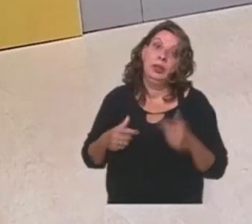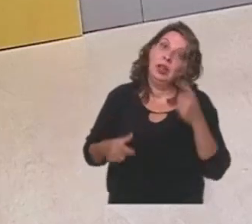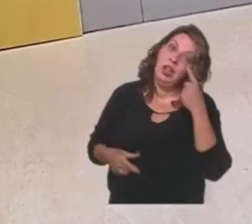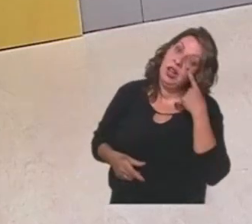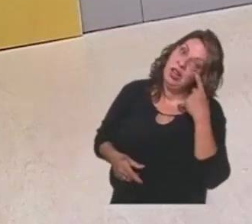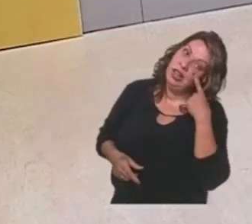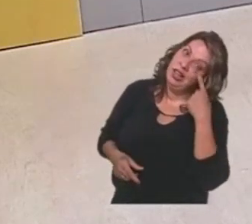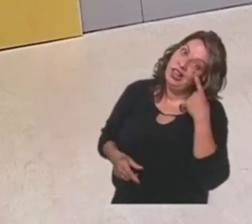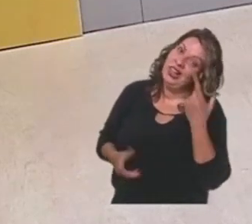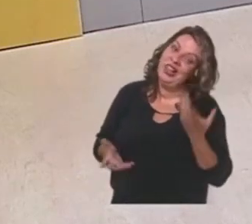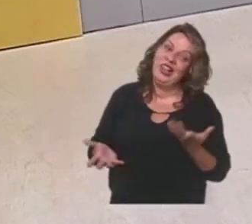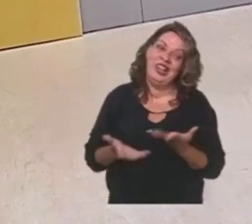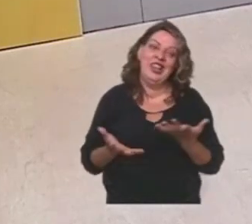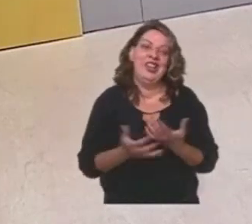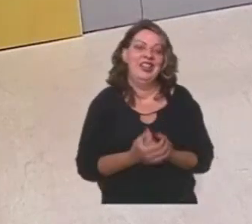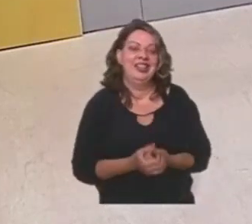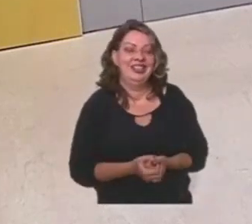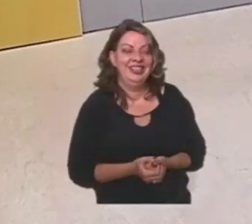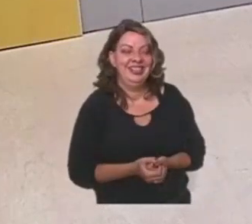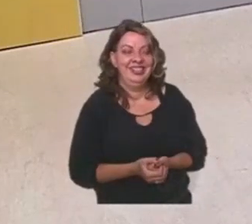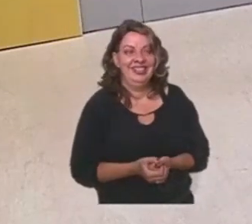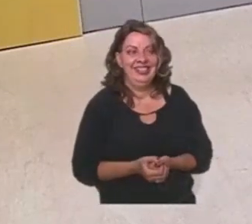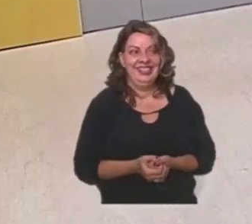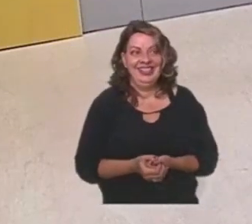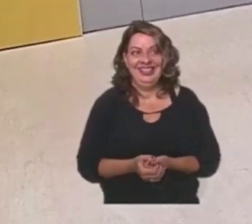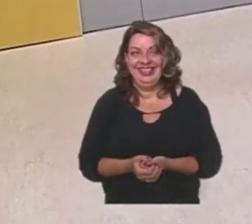olha só, olha só!